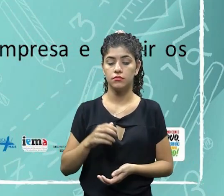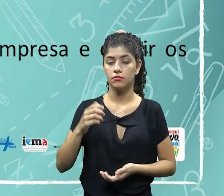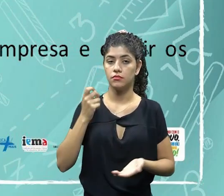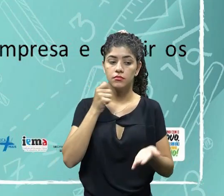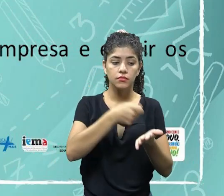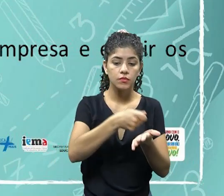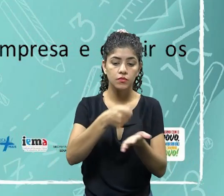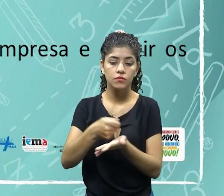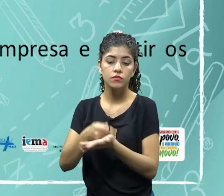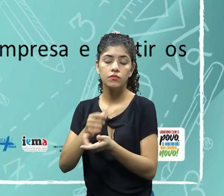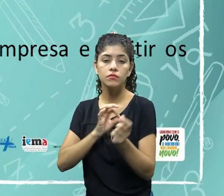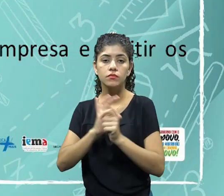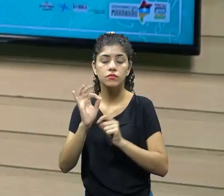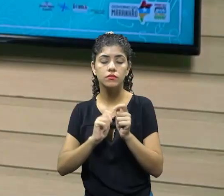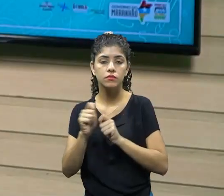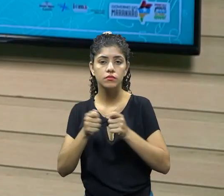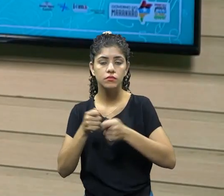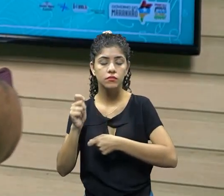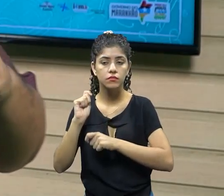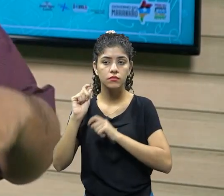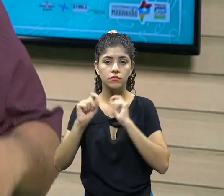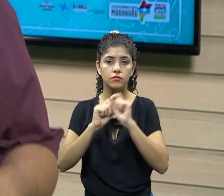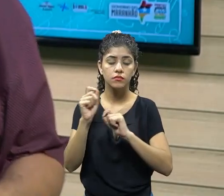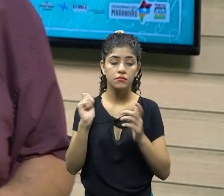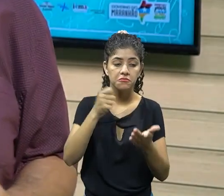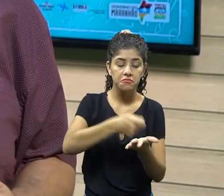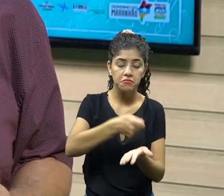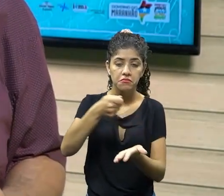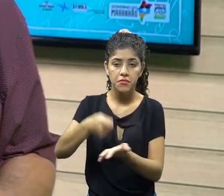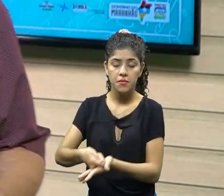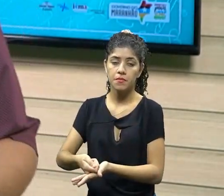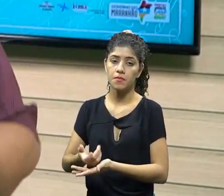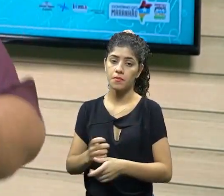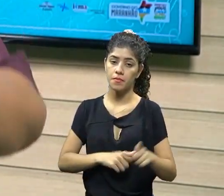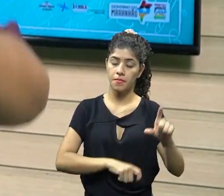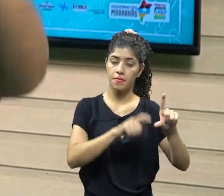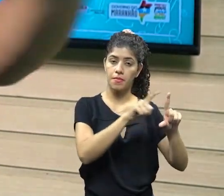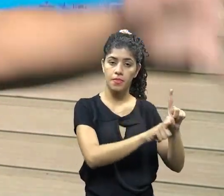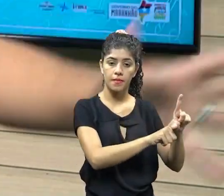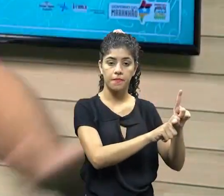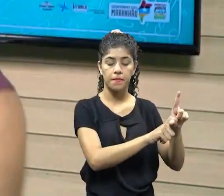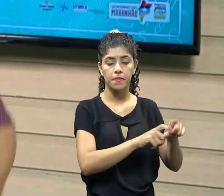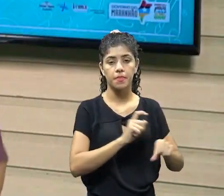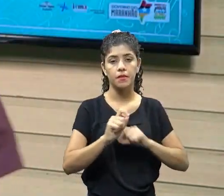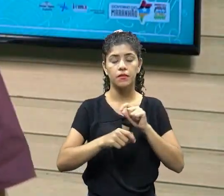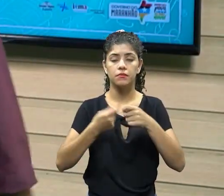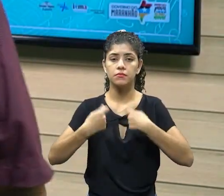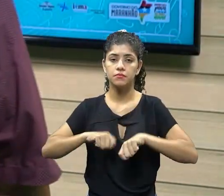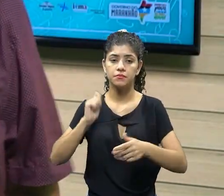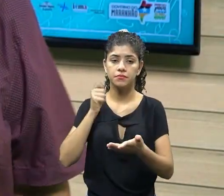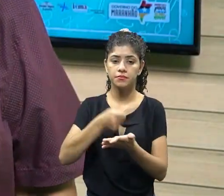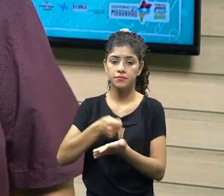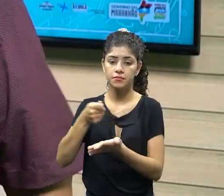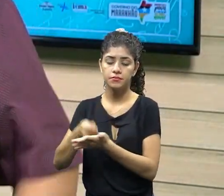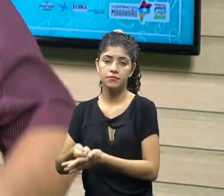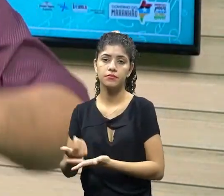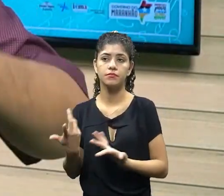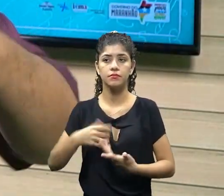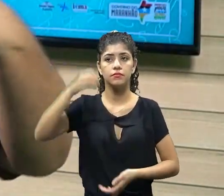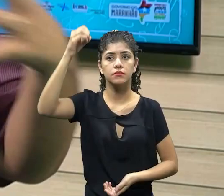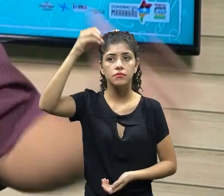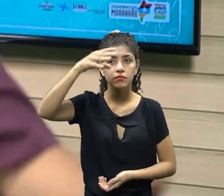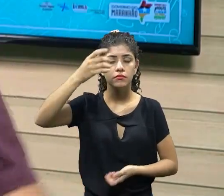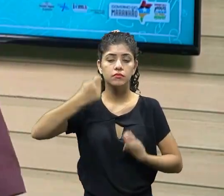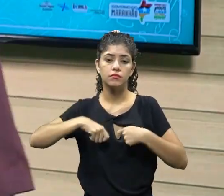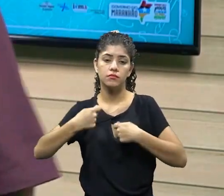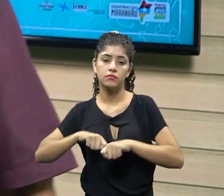quais são as despesas, né? O que eu tenho que pagar? Eu tenho que pagar conta de luz, eu tenho que pagar conta de energia, eu tenho que